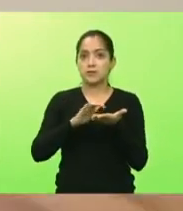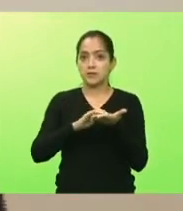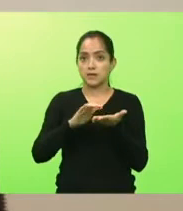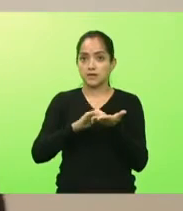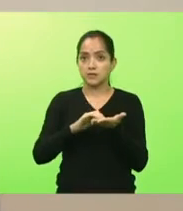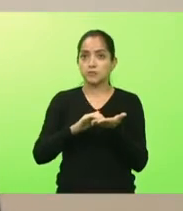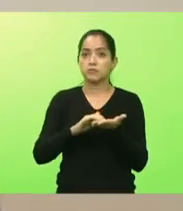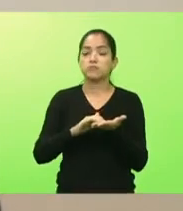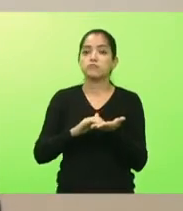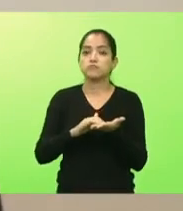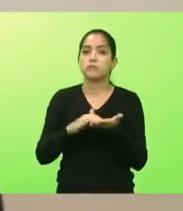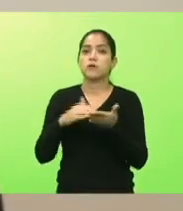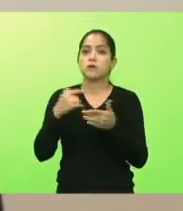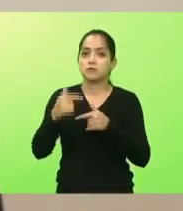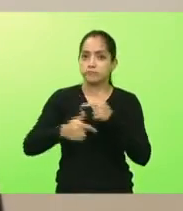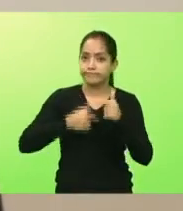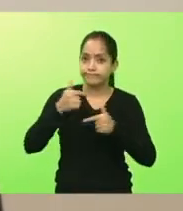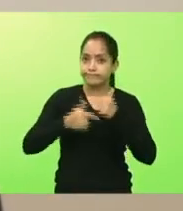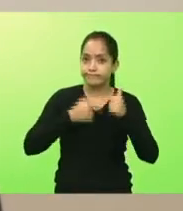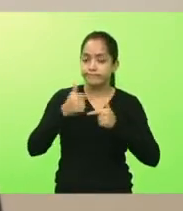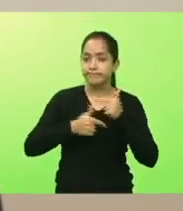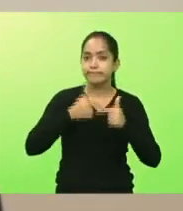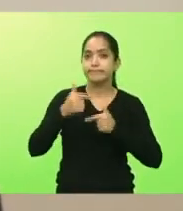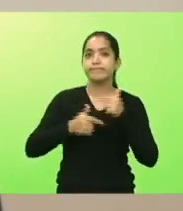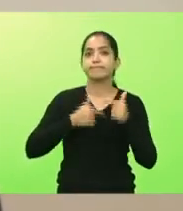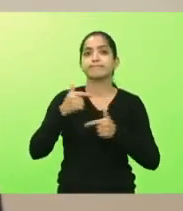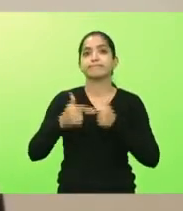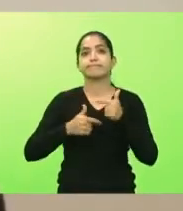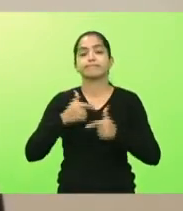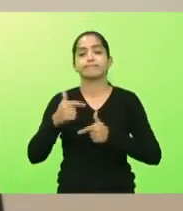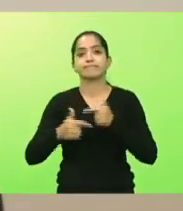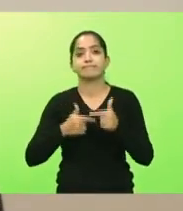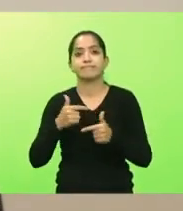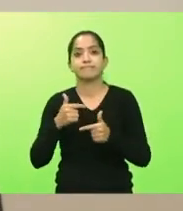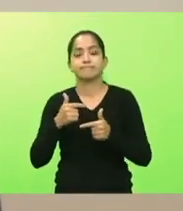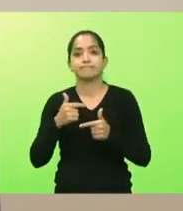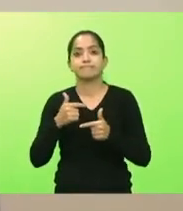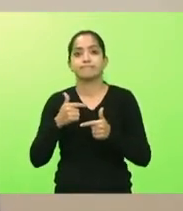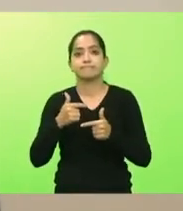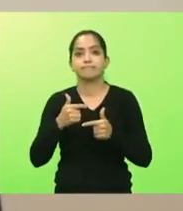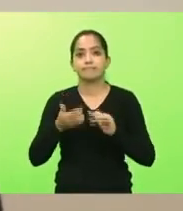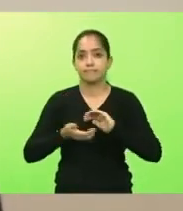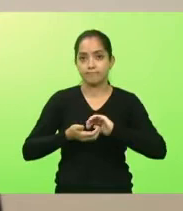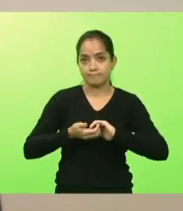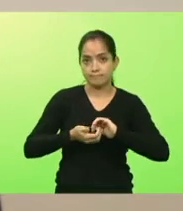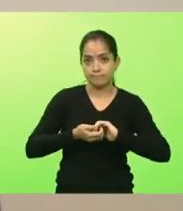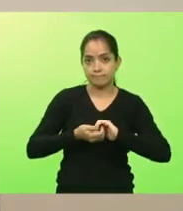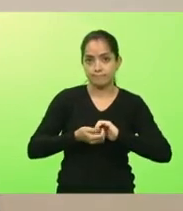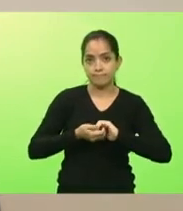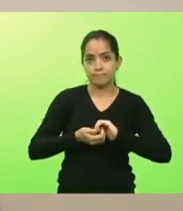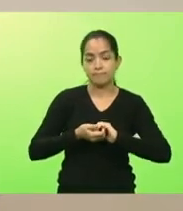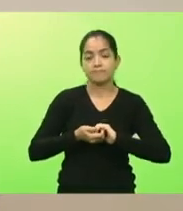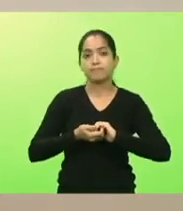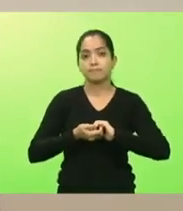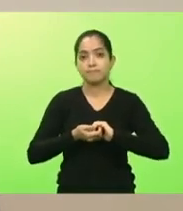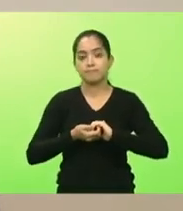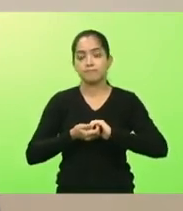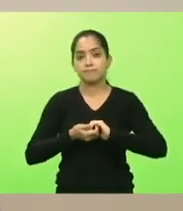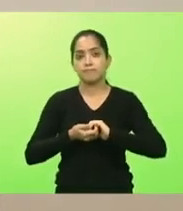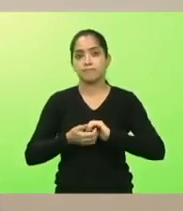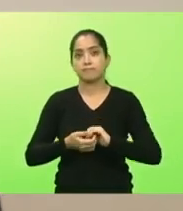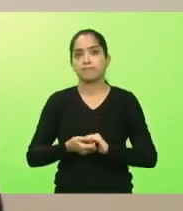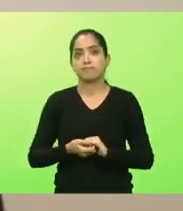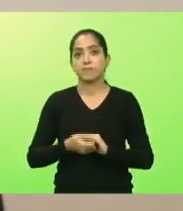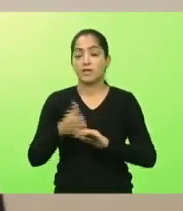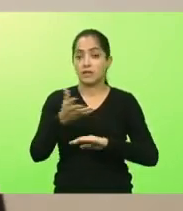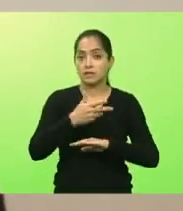o secretário vem tocando as ações da Secretaria da Defesa Civil de forma bastante